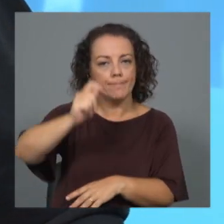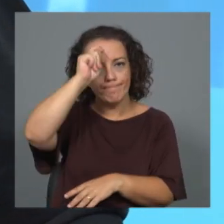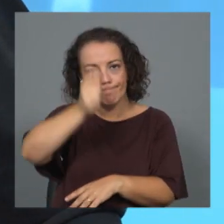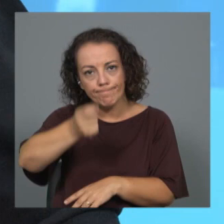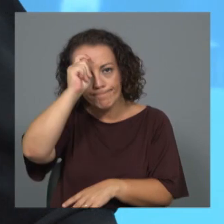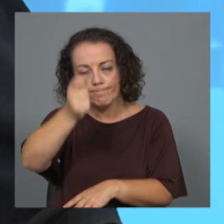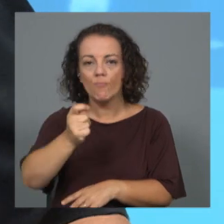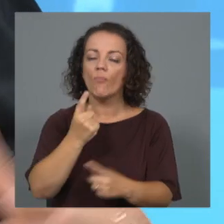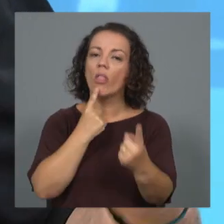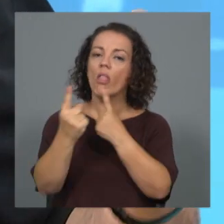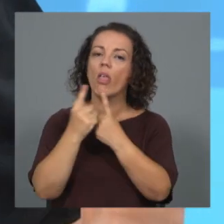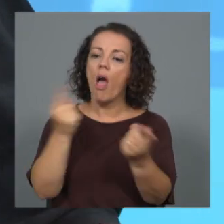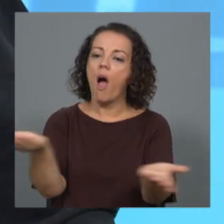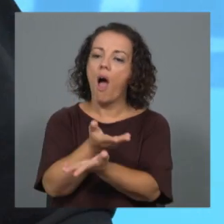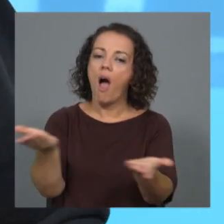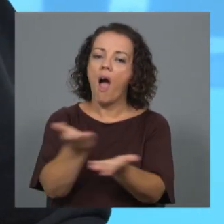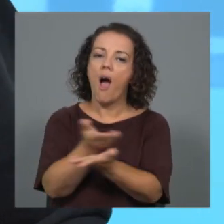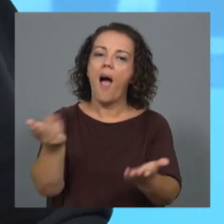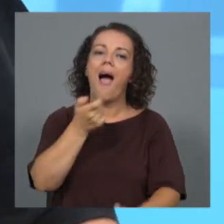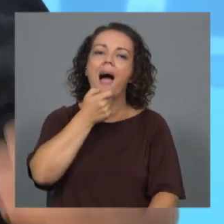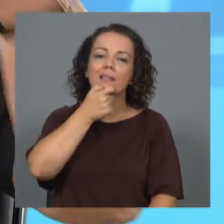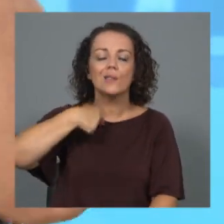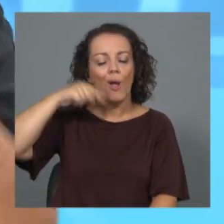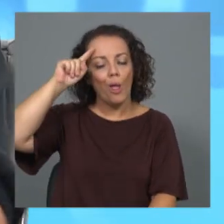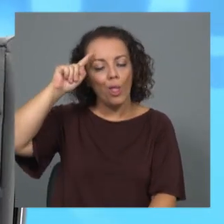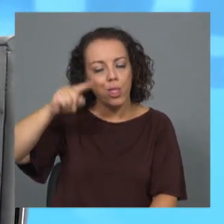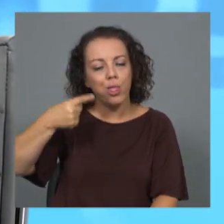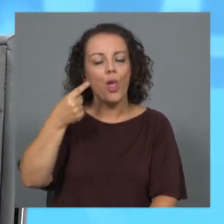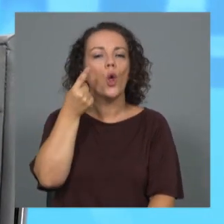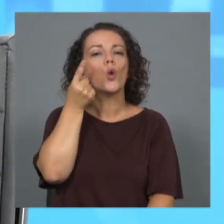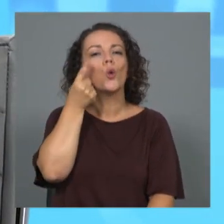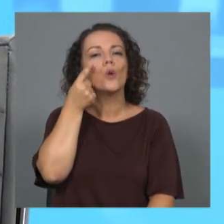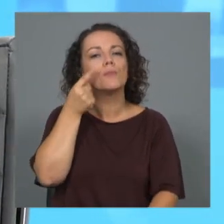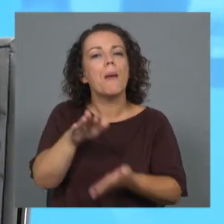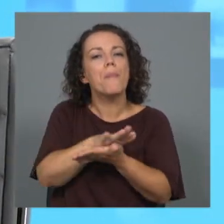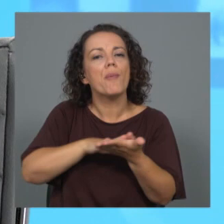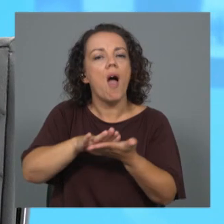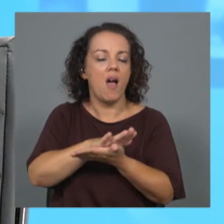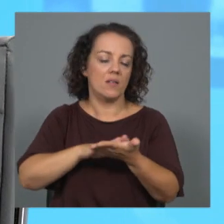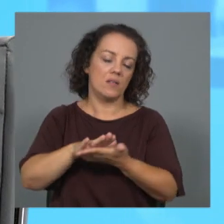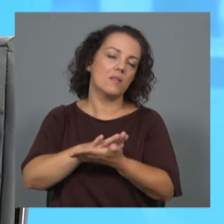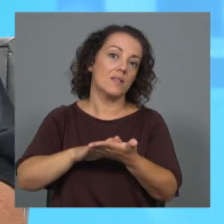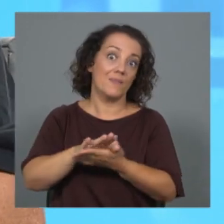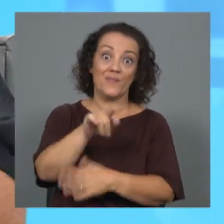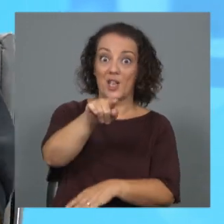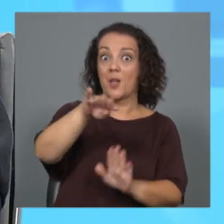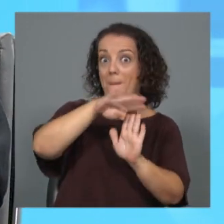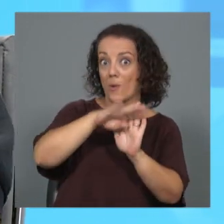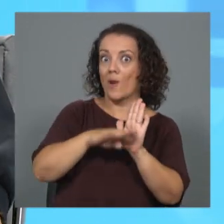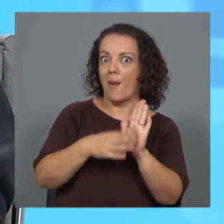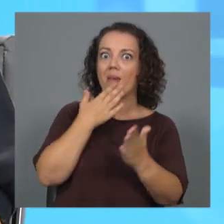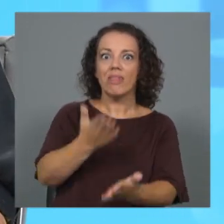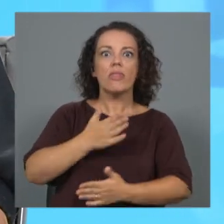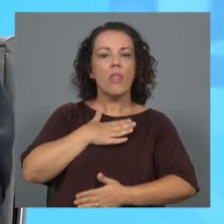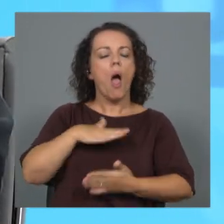as religiões, é preciso um mínimo de conhecimento. Porque se nós não temos um mínimo de conhecimento, coisa que este programa realmente fornece